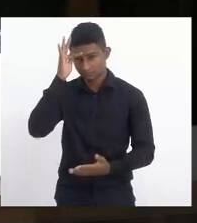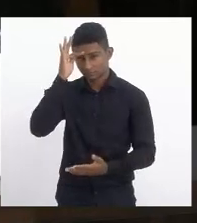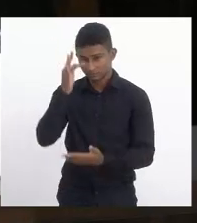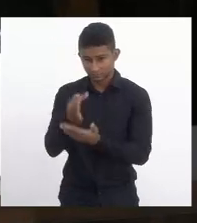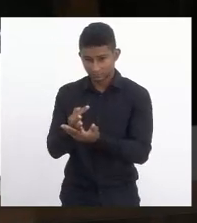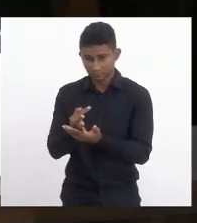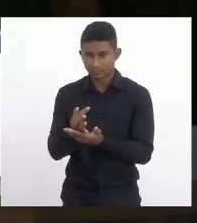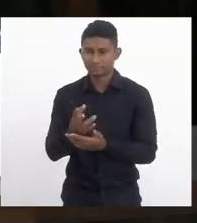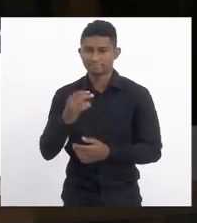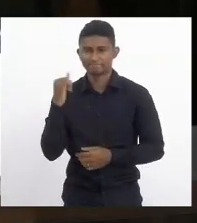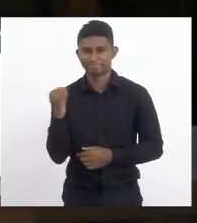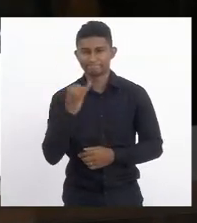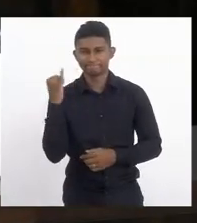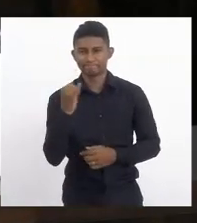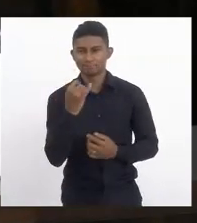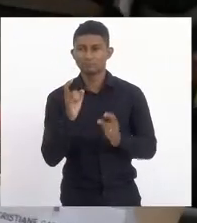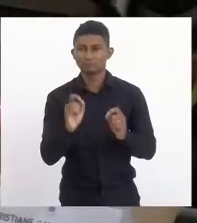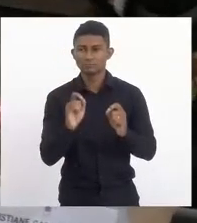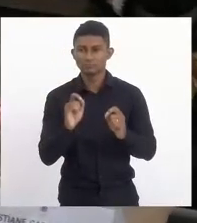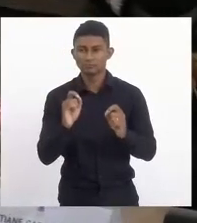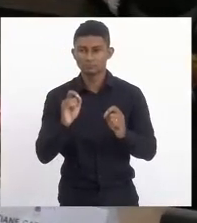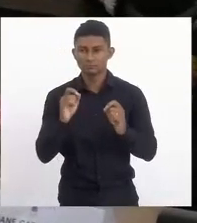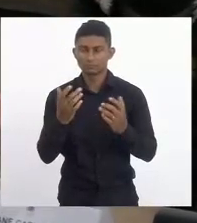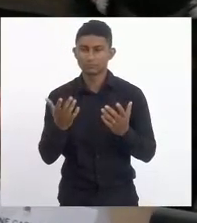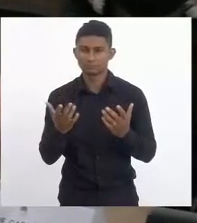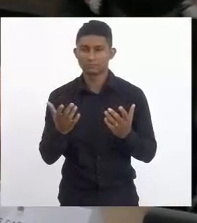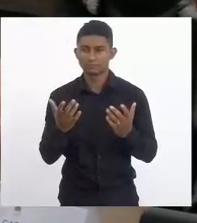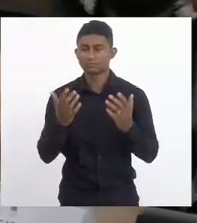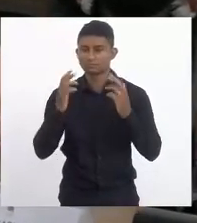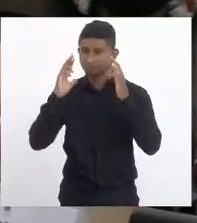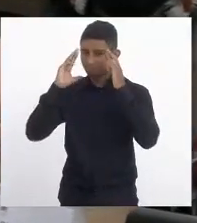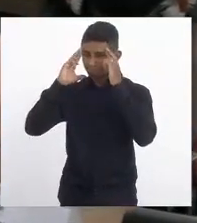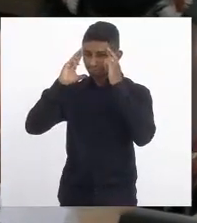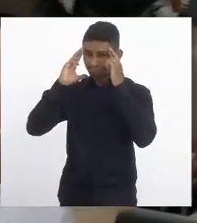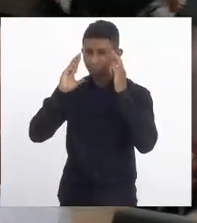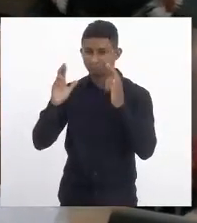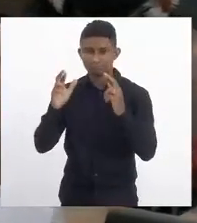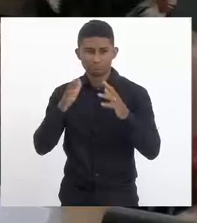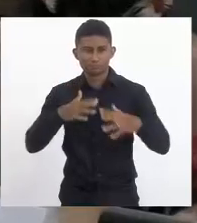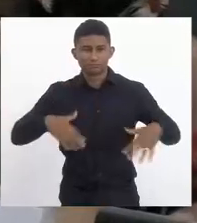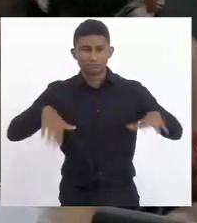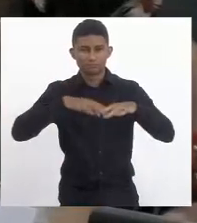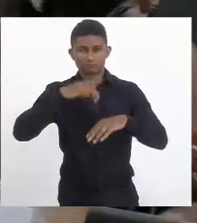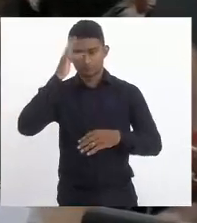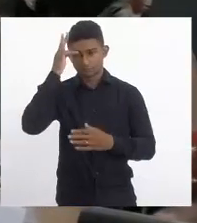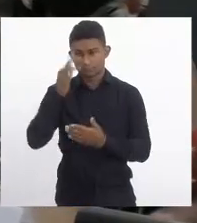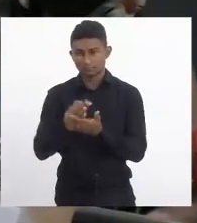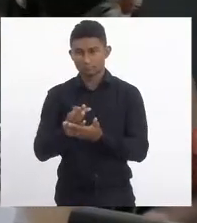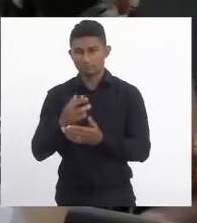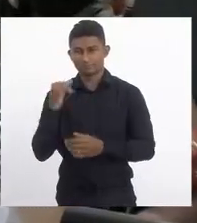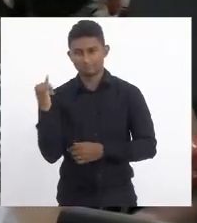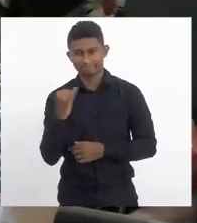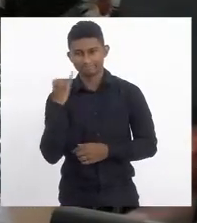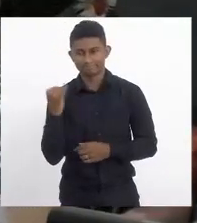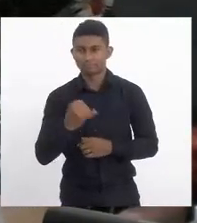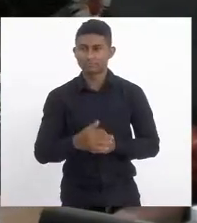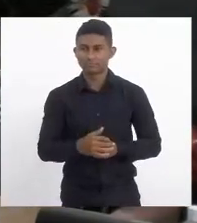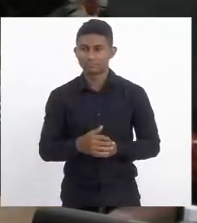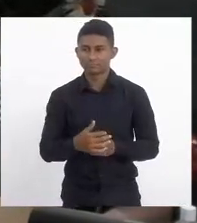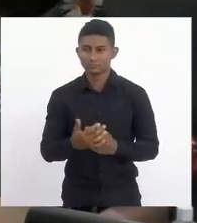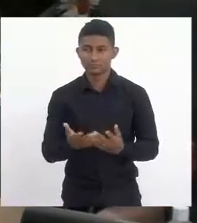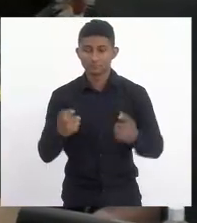fundamental, respeitando a fé de todos, e esse ato